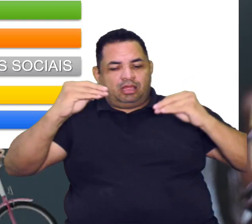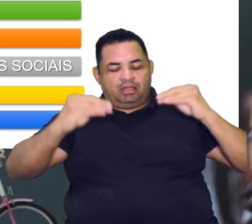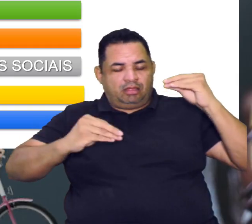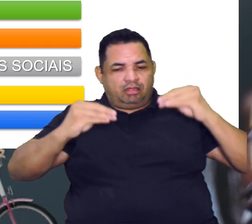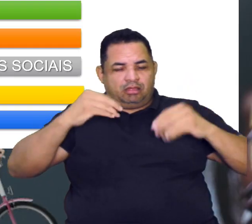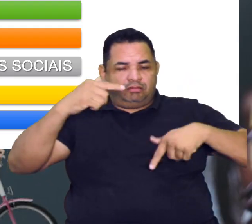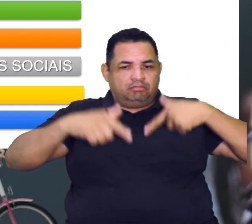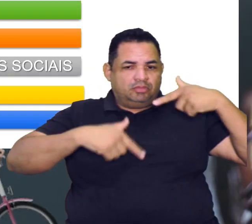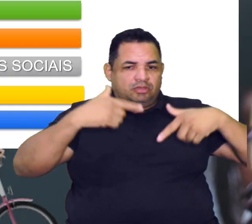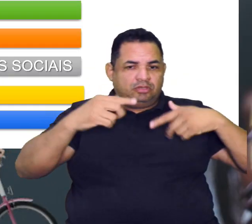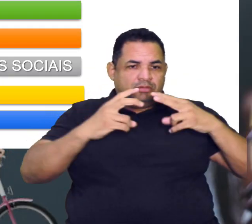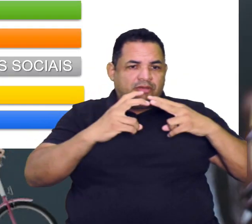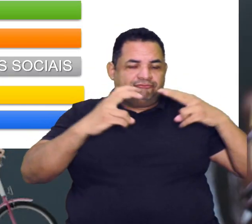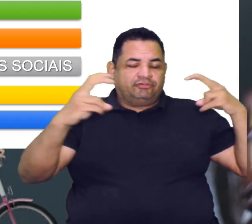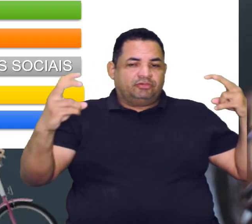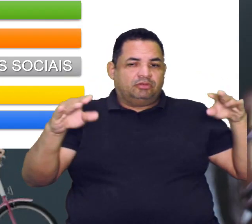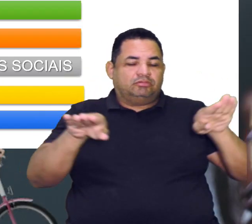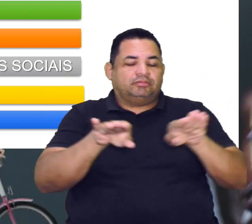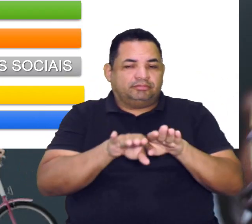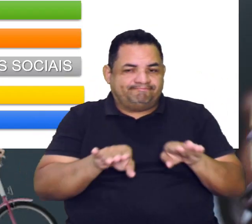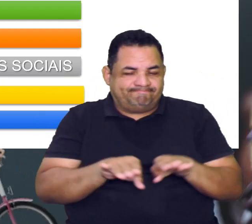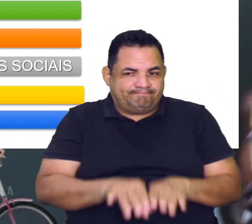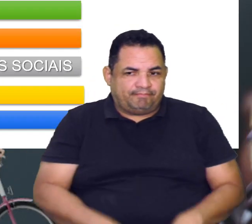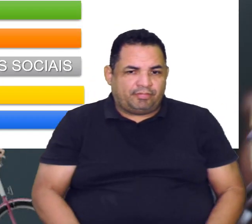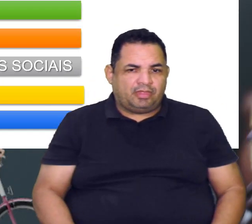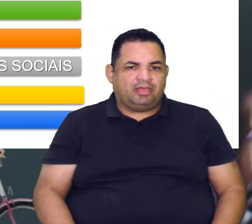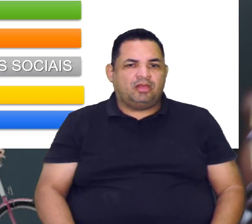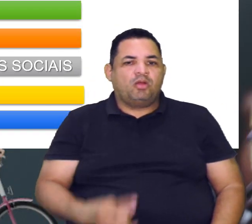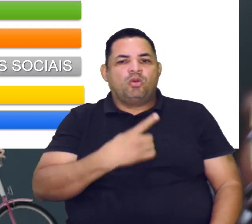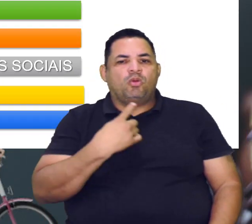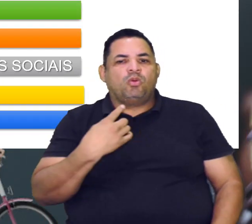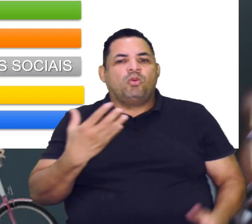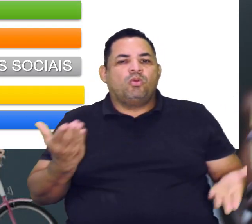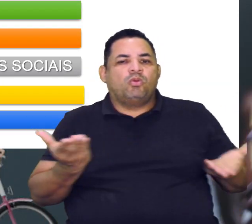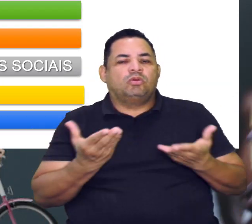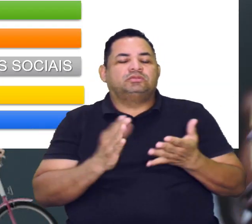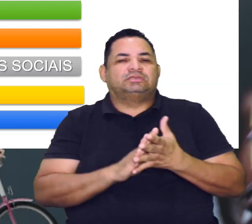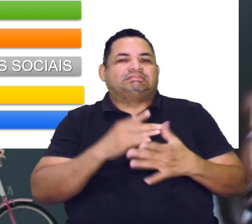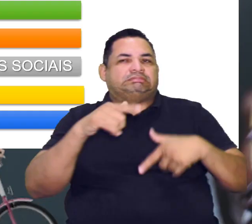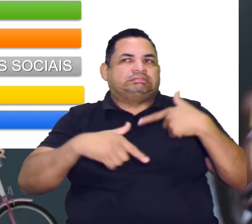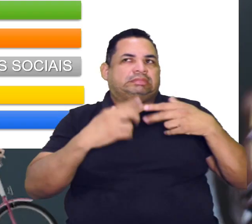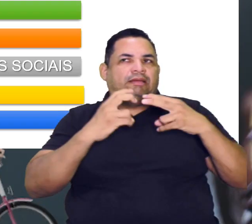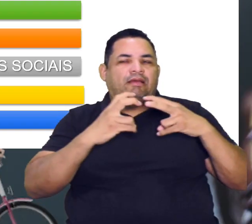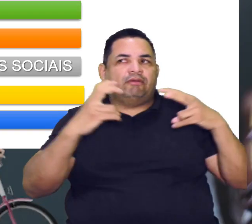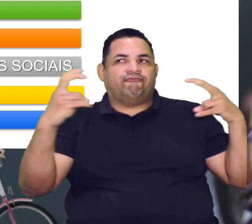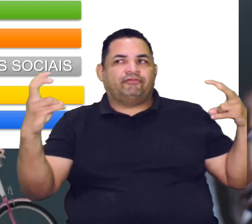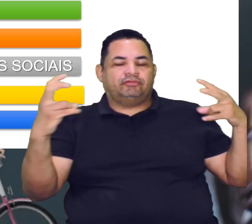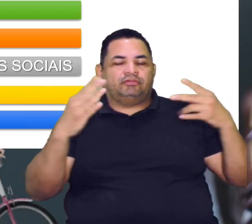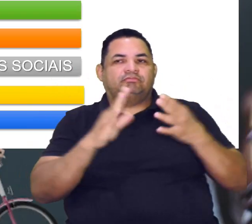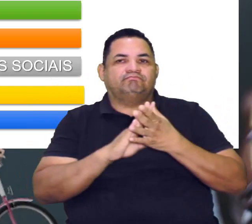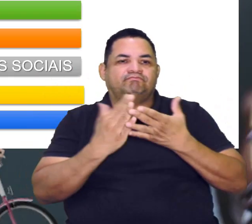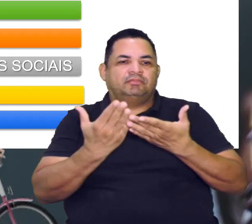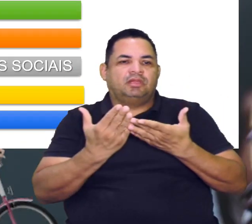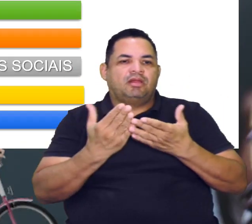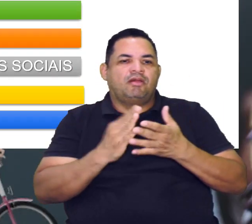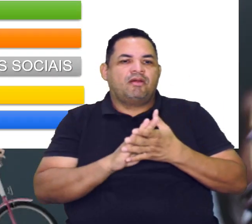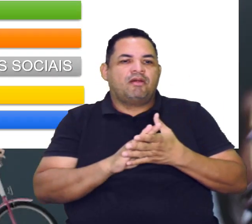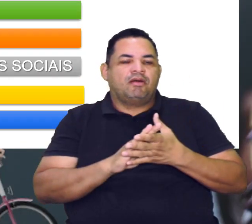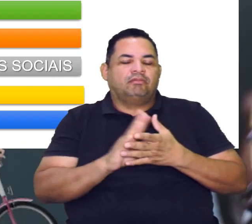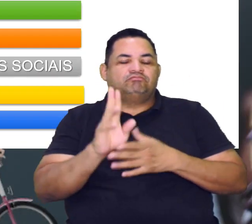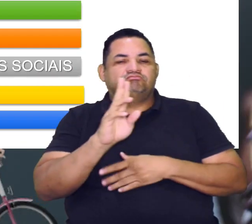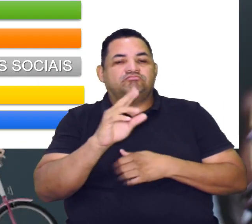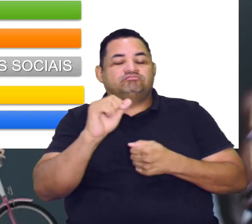no trabalho remoto. Então, hoje a gente vê muito essa questão de trabalhos remotos. Muitas coisas podem ser